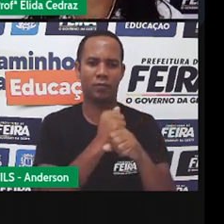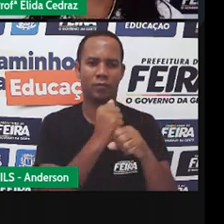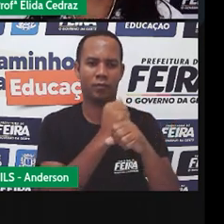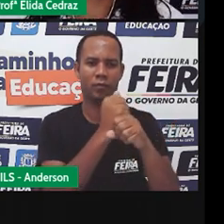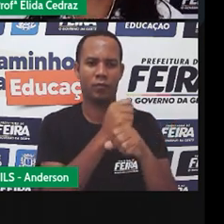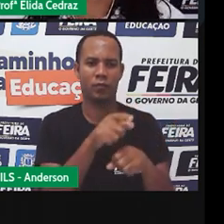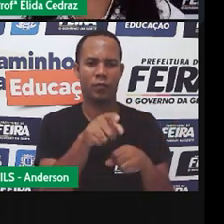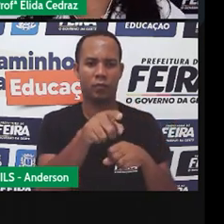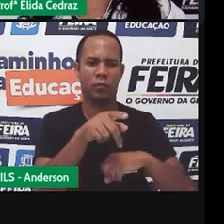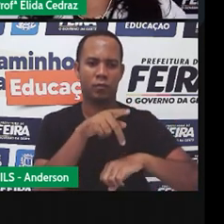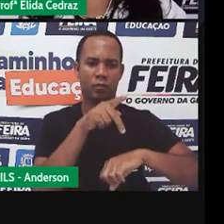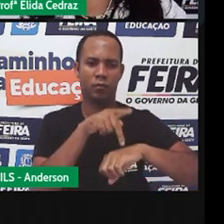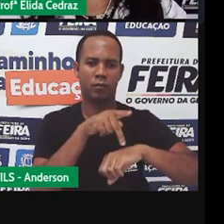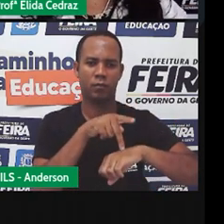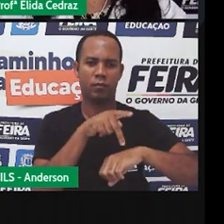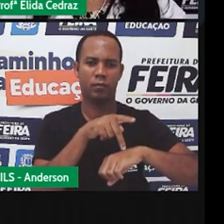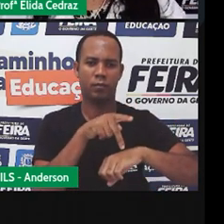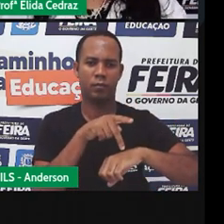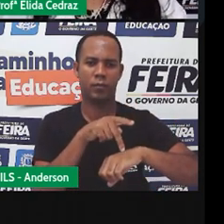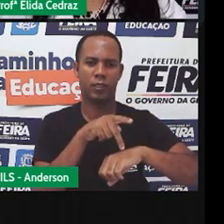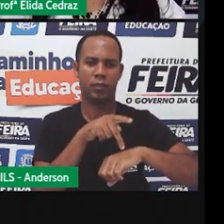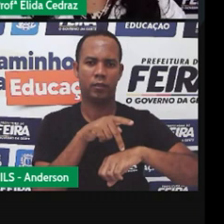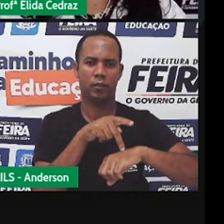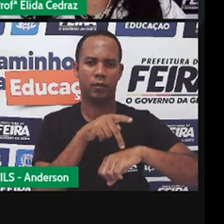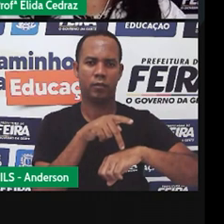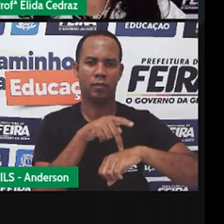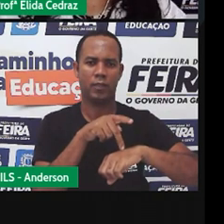nome? Isso mesmo.